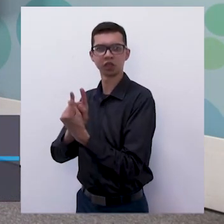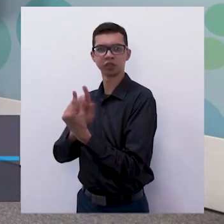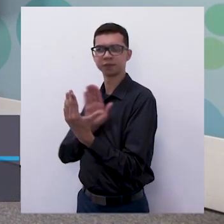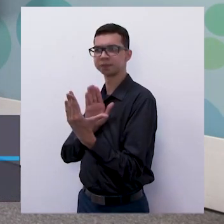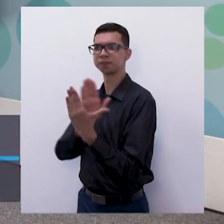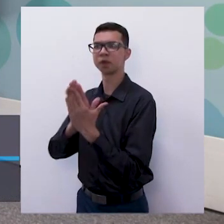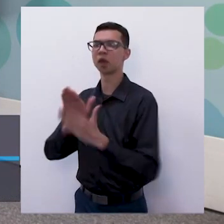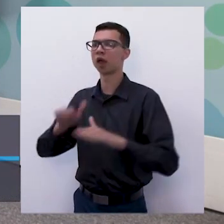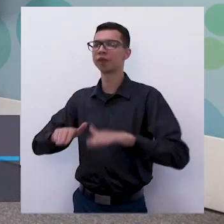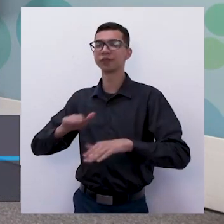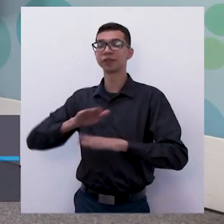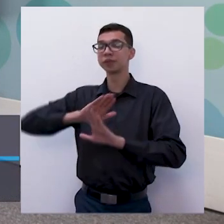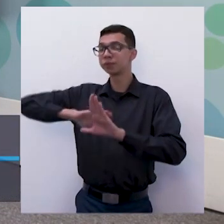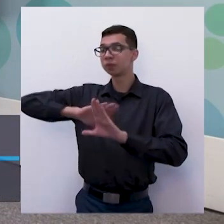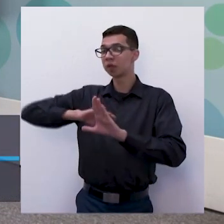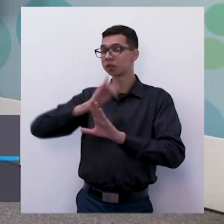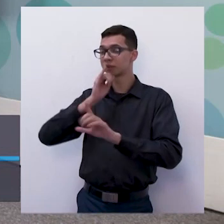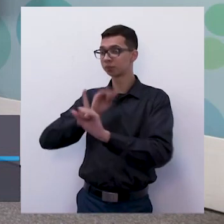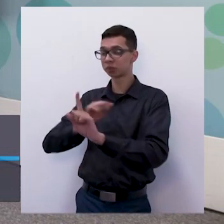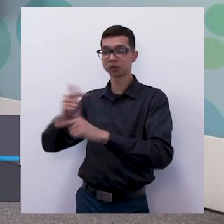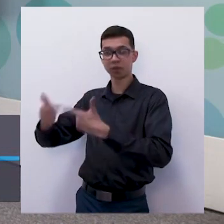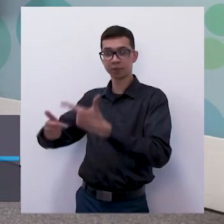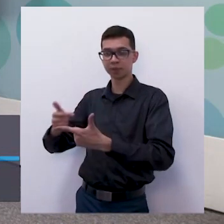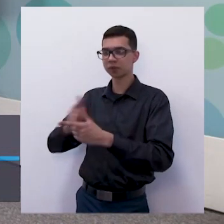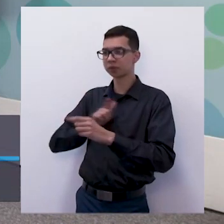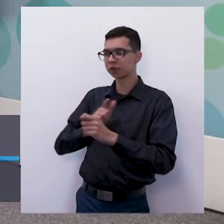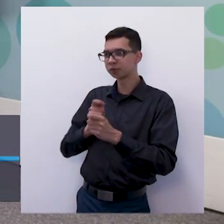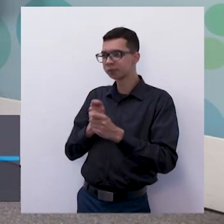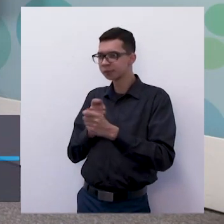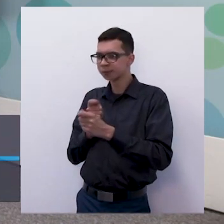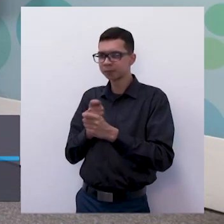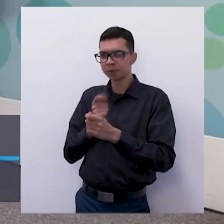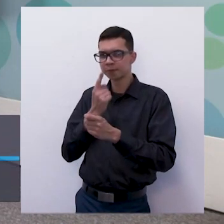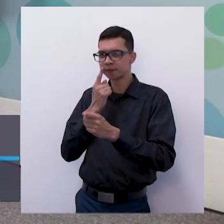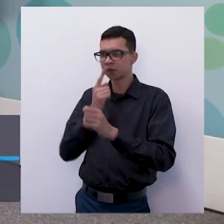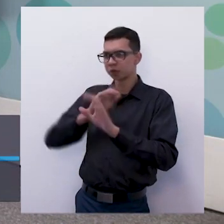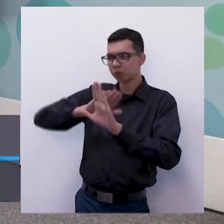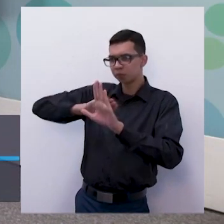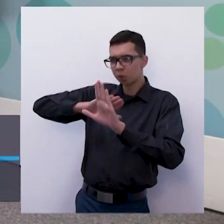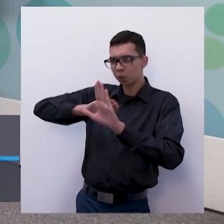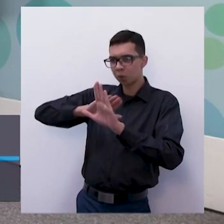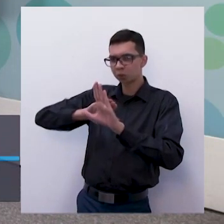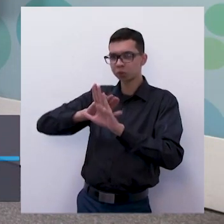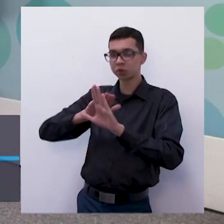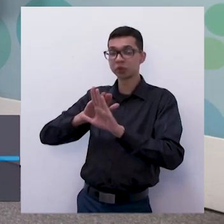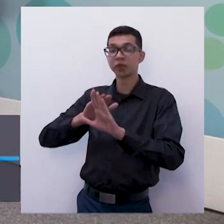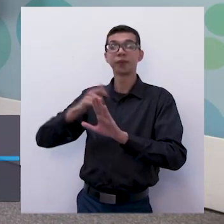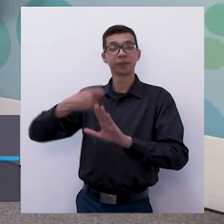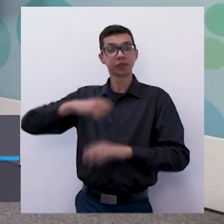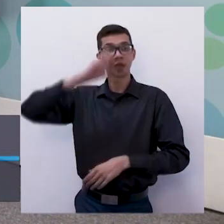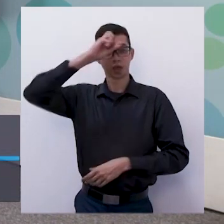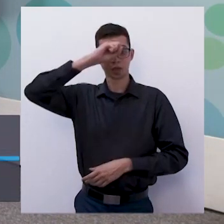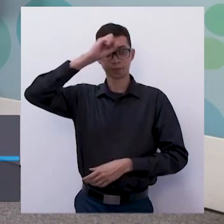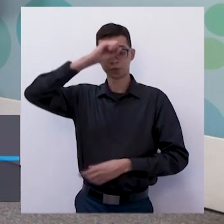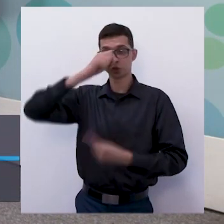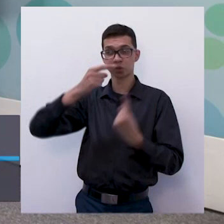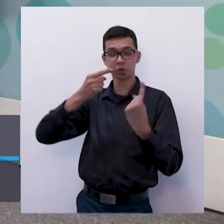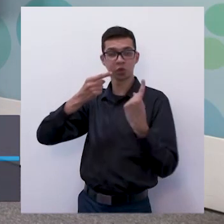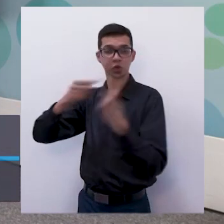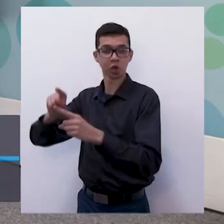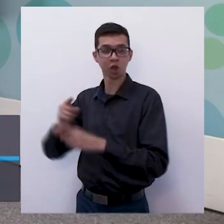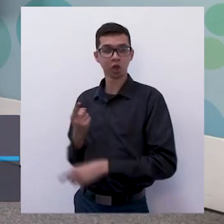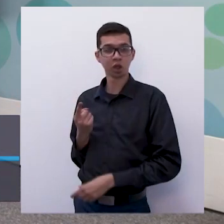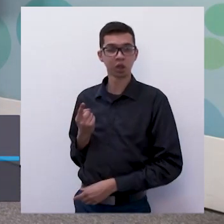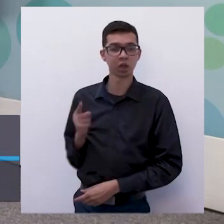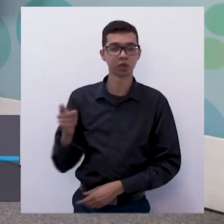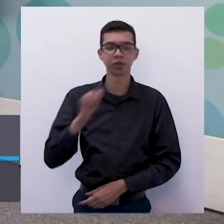né, que ele também tinha que aprender a bater o inimigo de longe. Então tá lá o ilota trabalhando na terra, daqui a